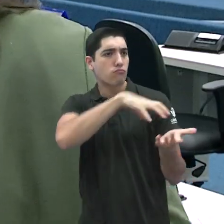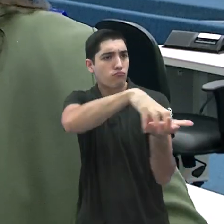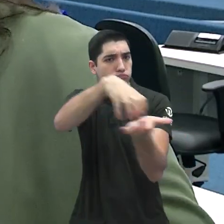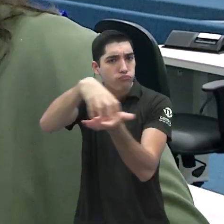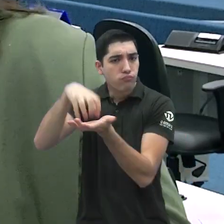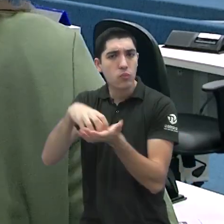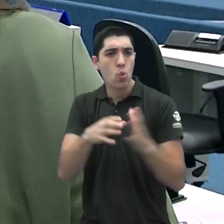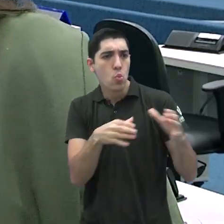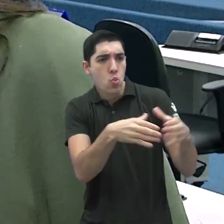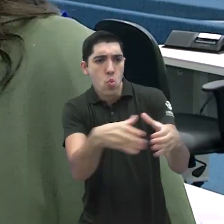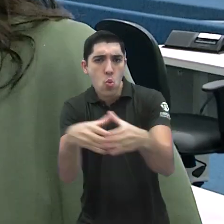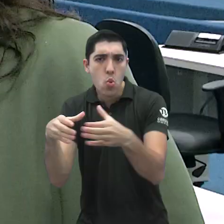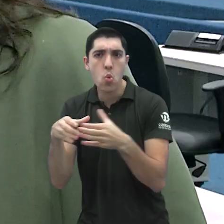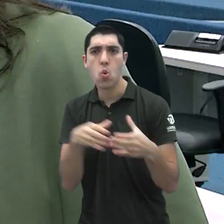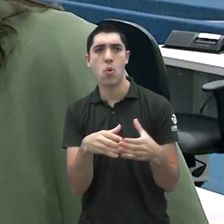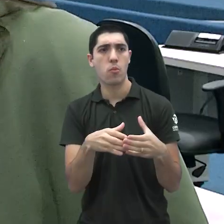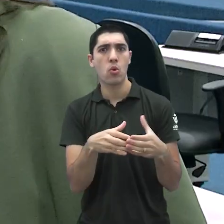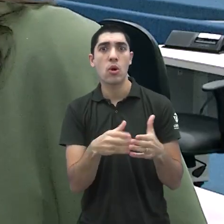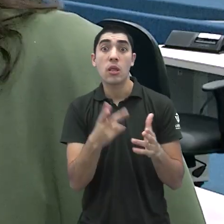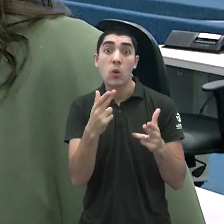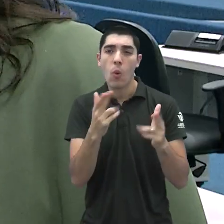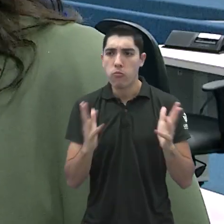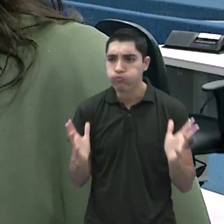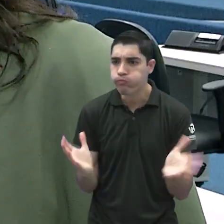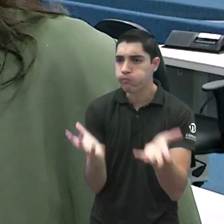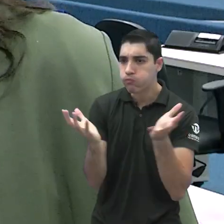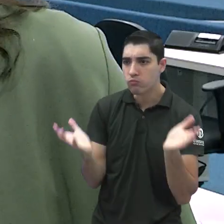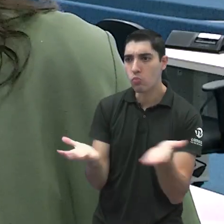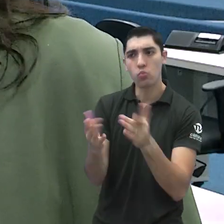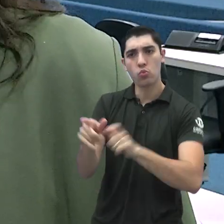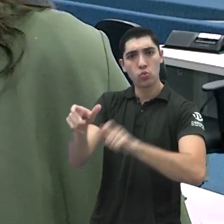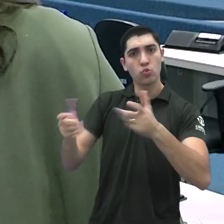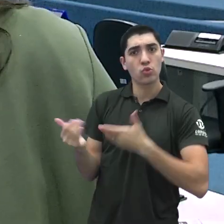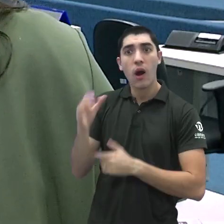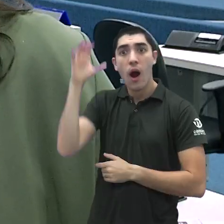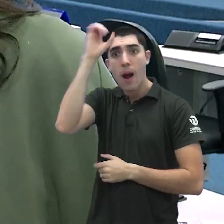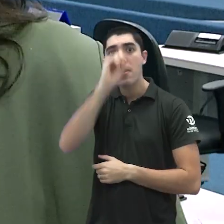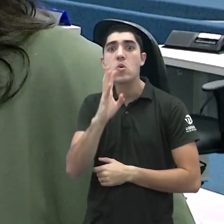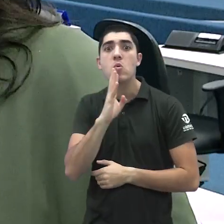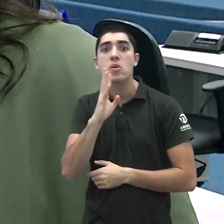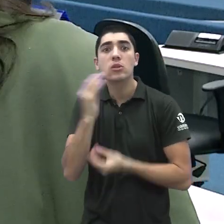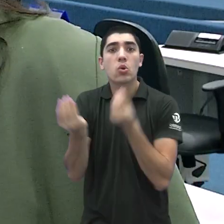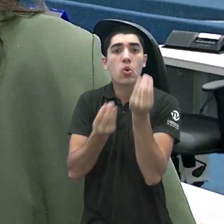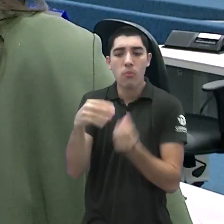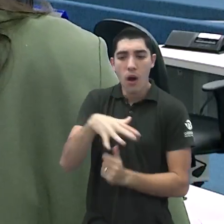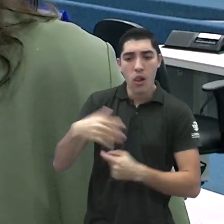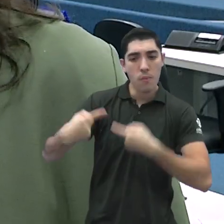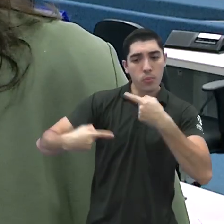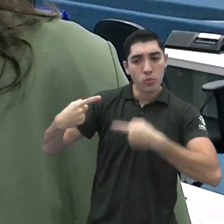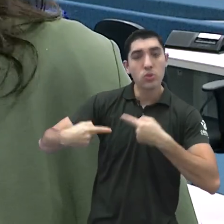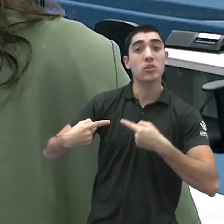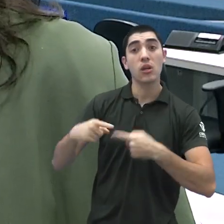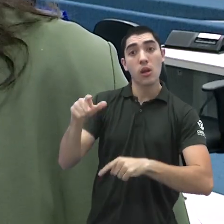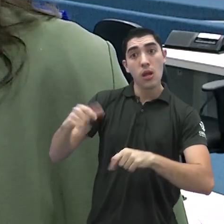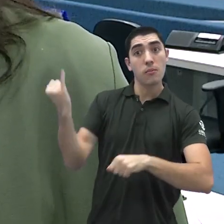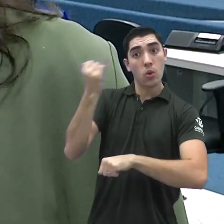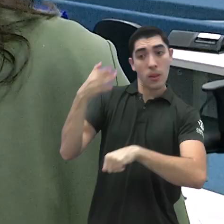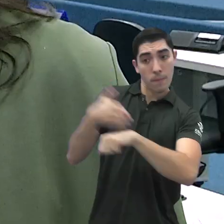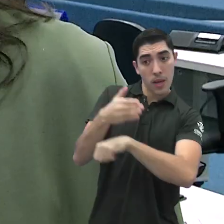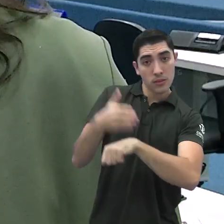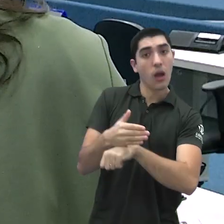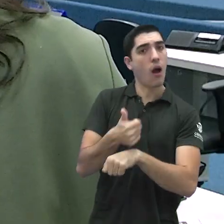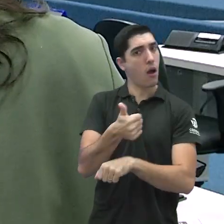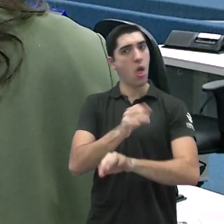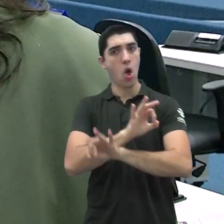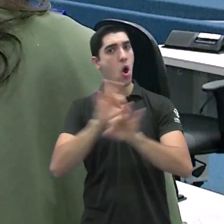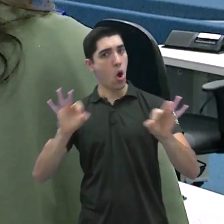organizações, coletivos que trazem os jovens para discutir política, conhecer o andamento da política, participar, é